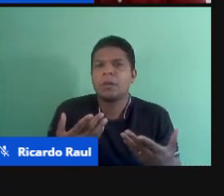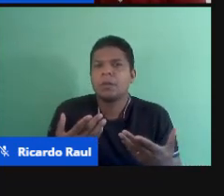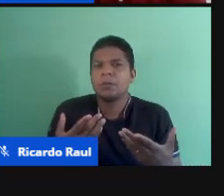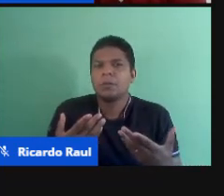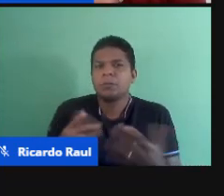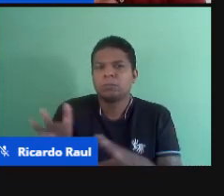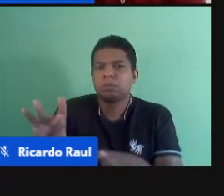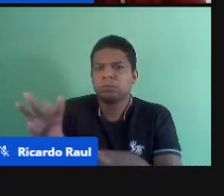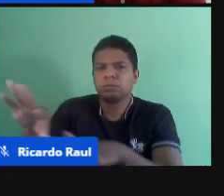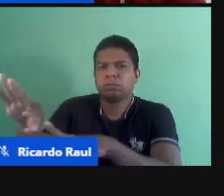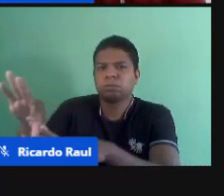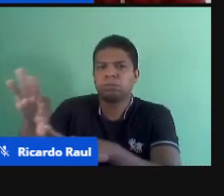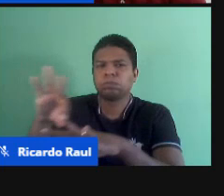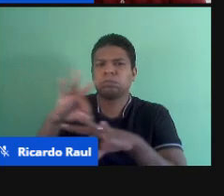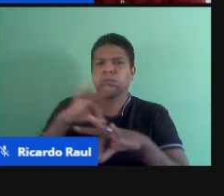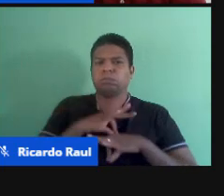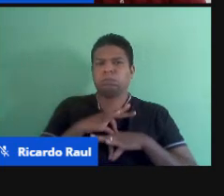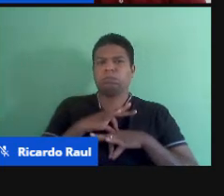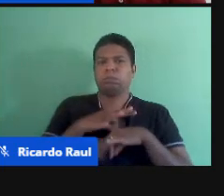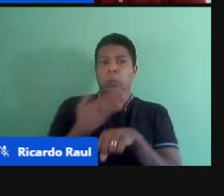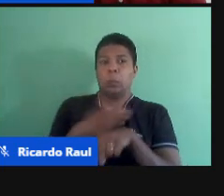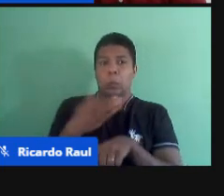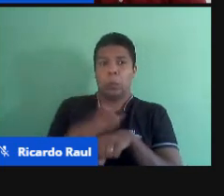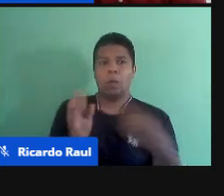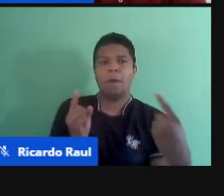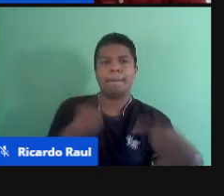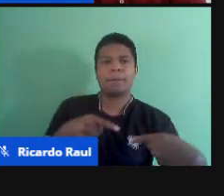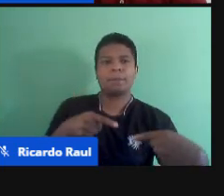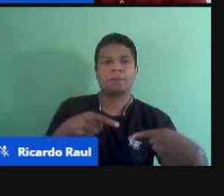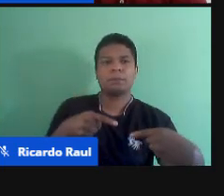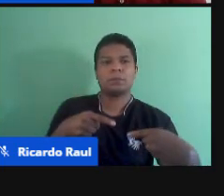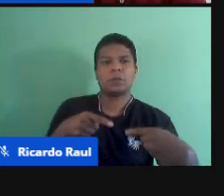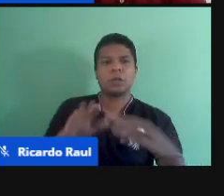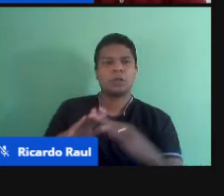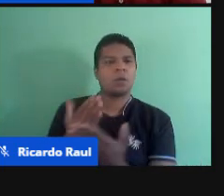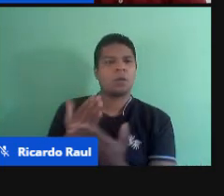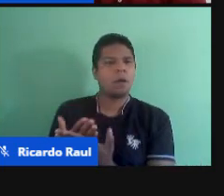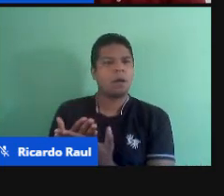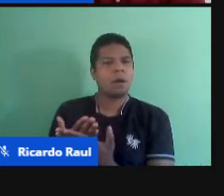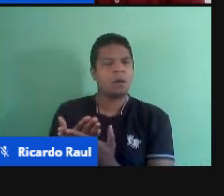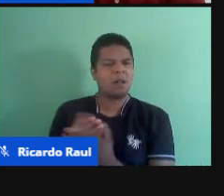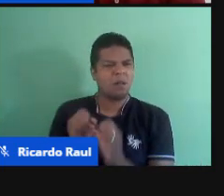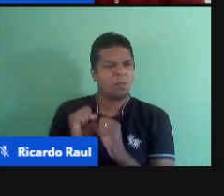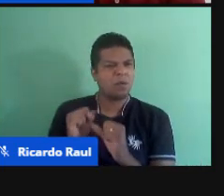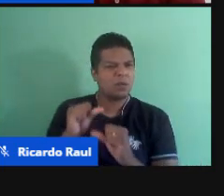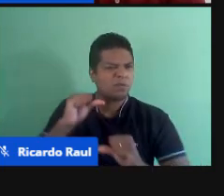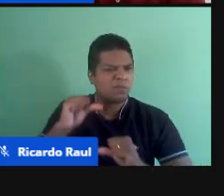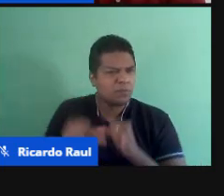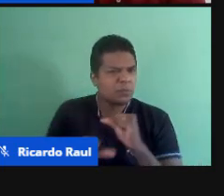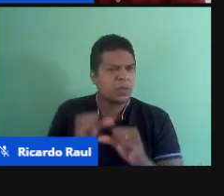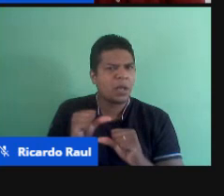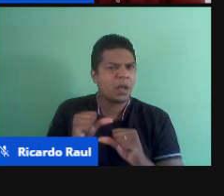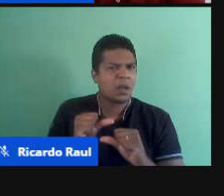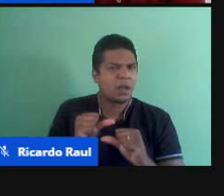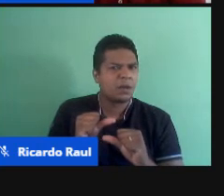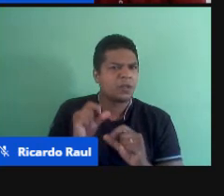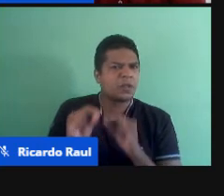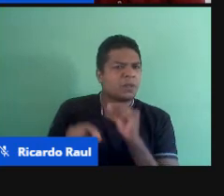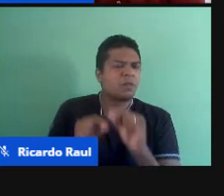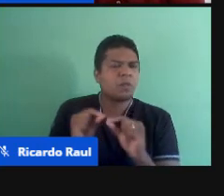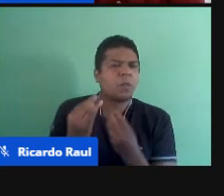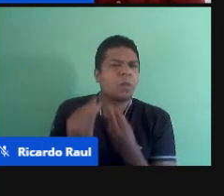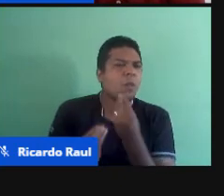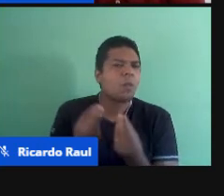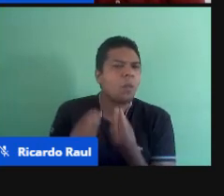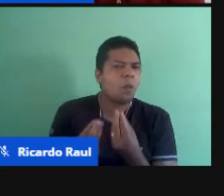reproduzindo um modelo de alto rendimento na escola. Isso pode ser mudado, isso pode ser alterado, de que forma nós